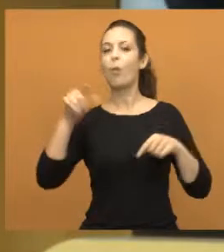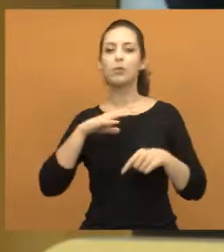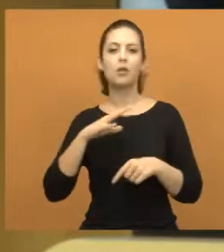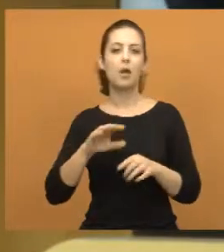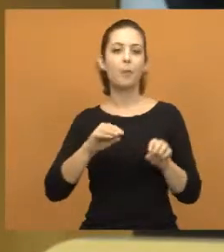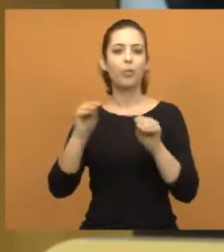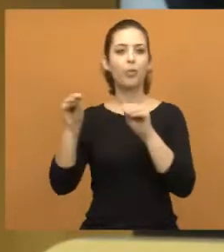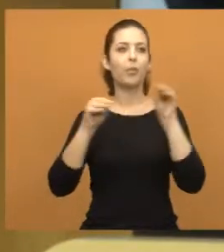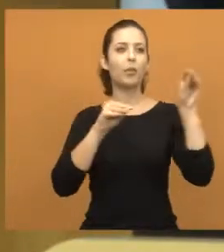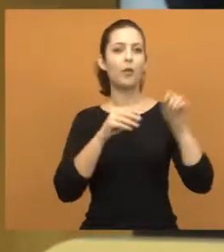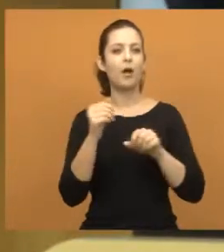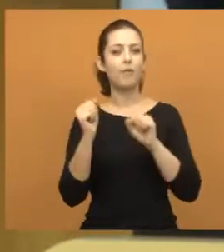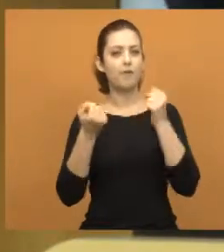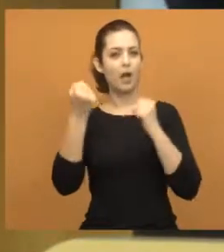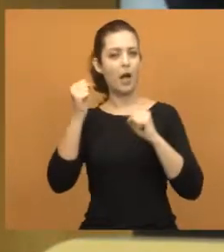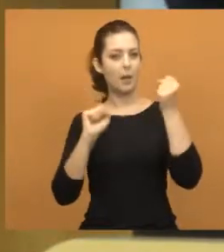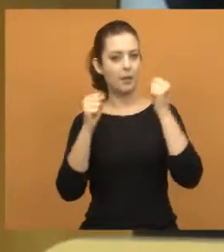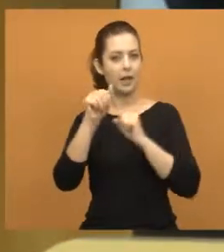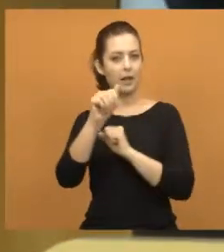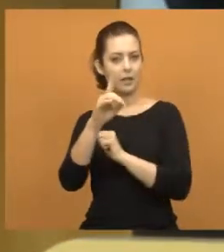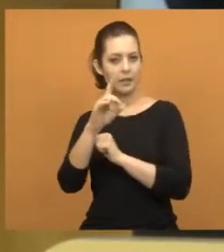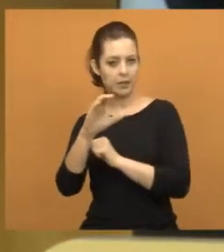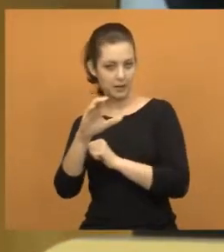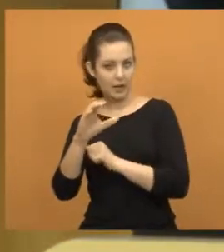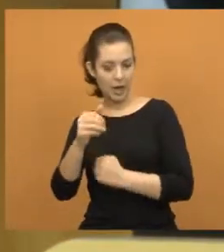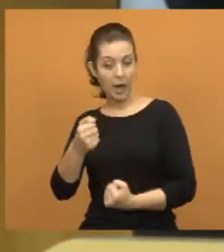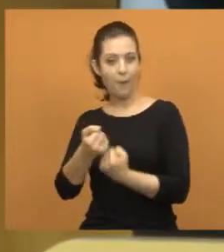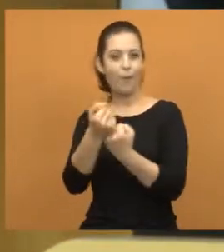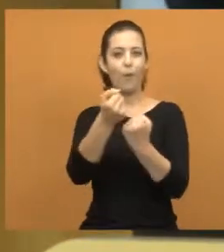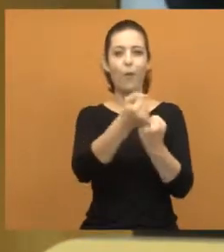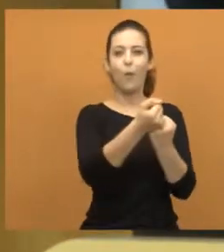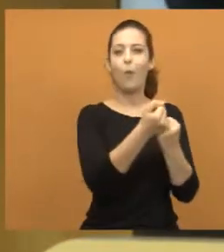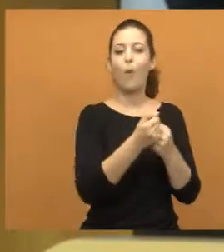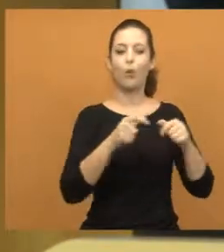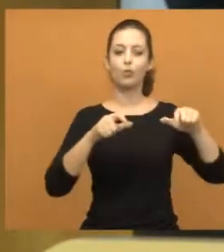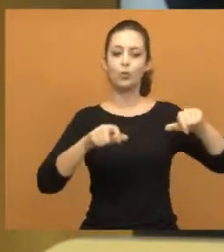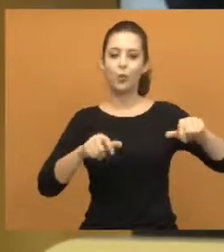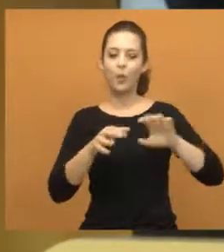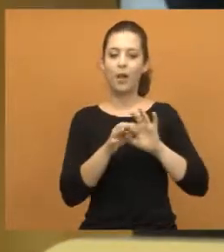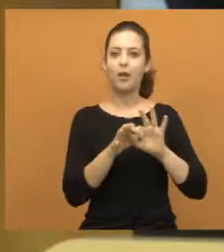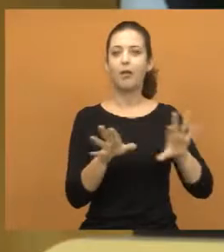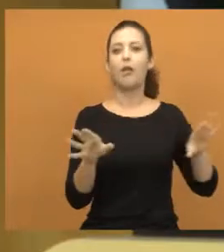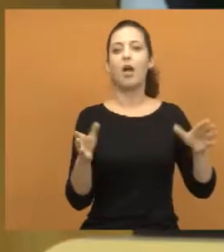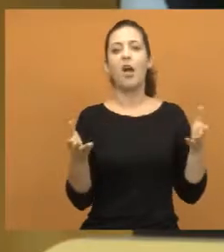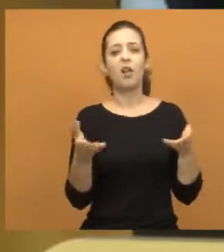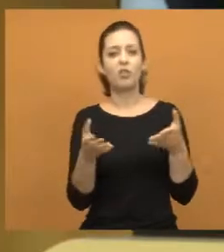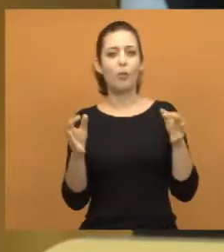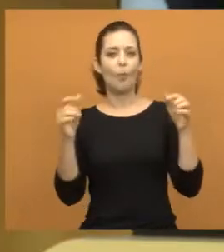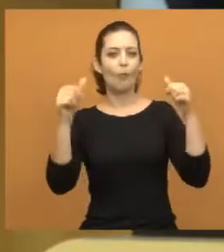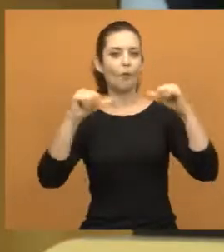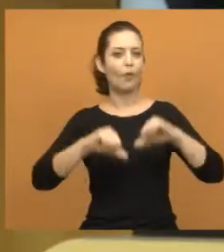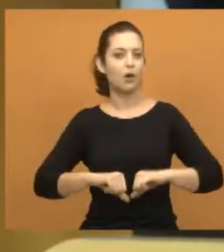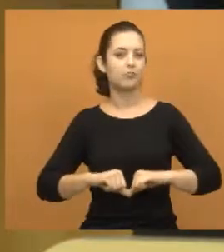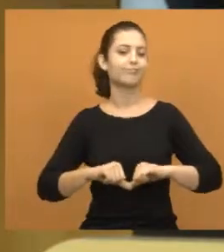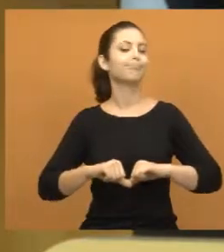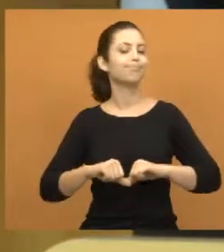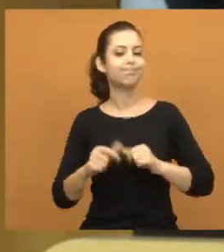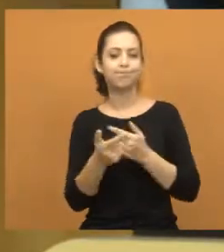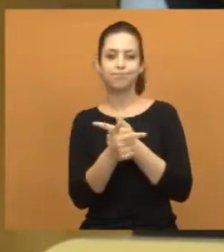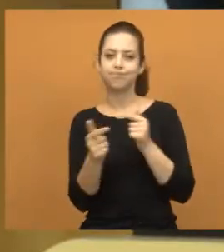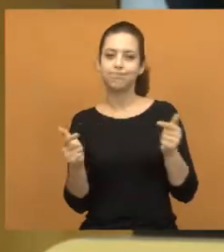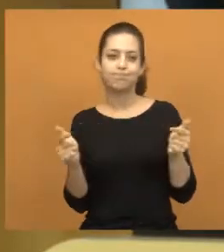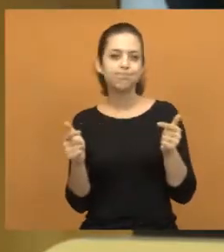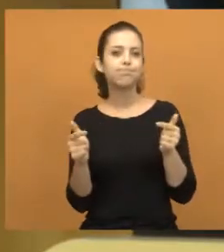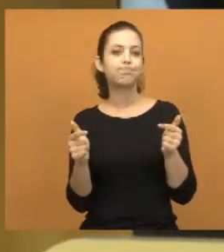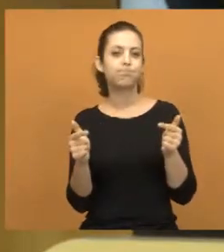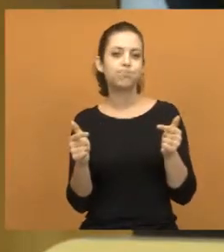Antigamente, as fábricas, as ADCs, davam muito suporte com campo de futebol. E hoje, Jacareí já não proporciona